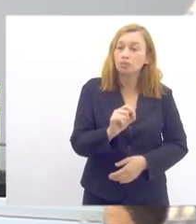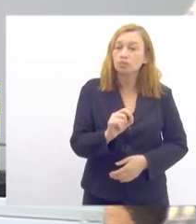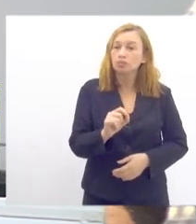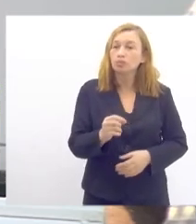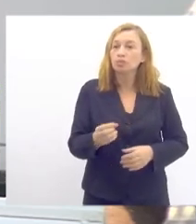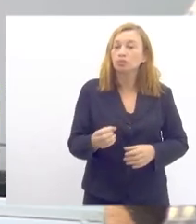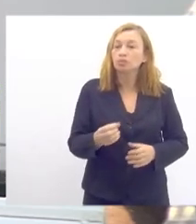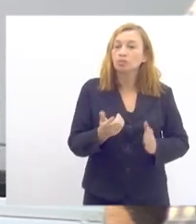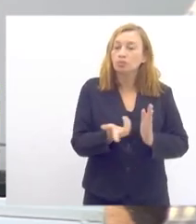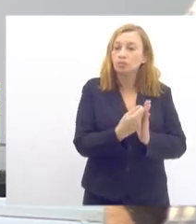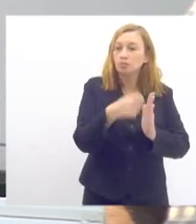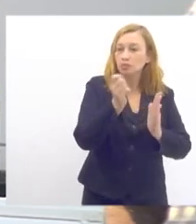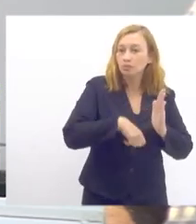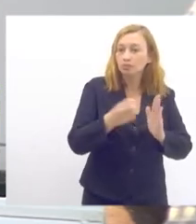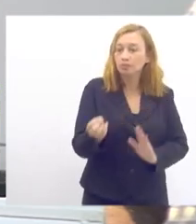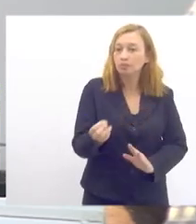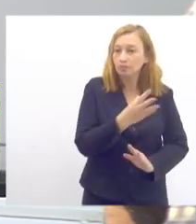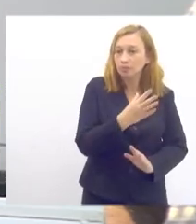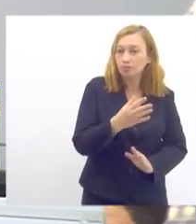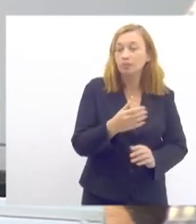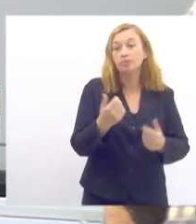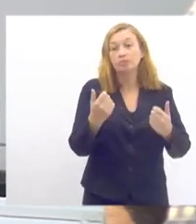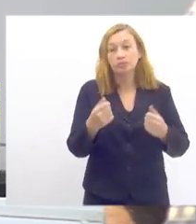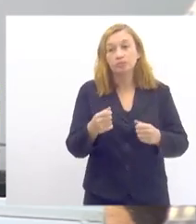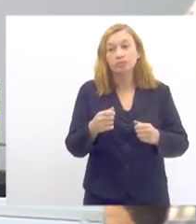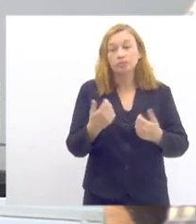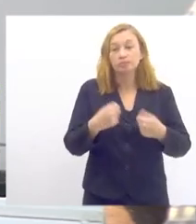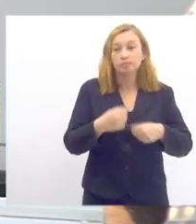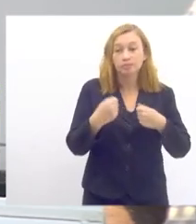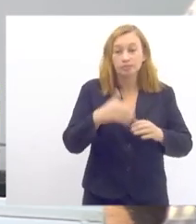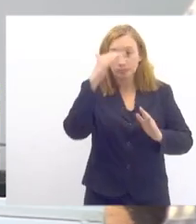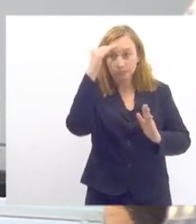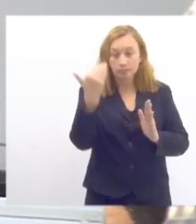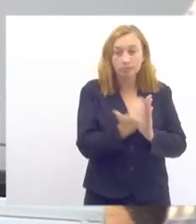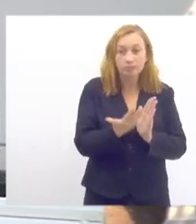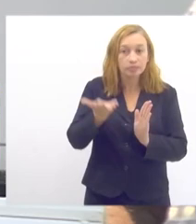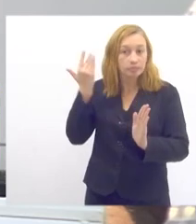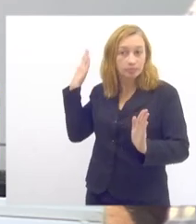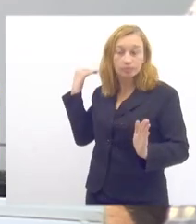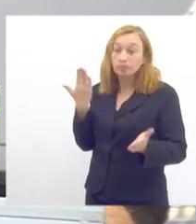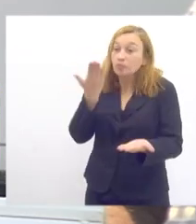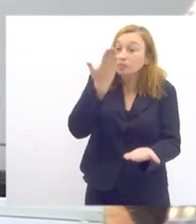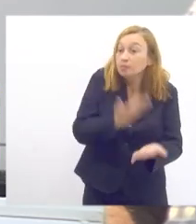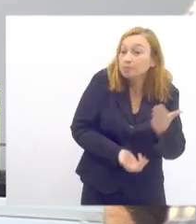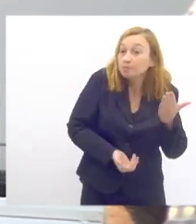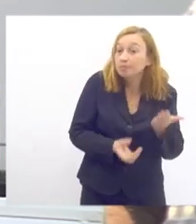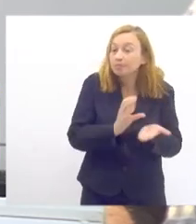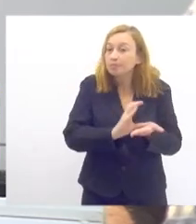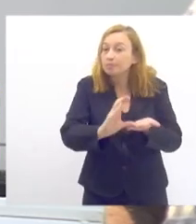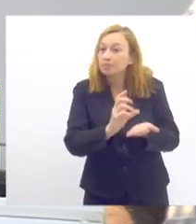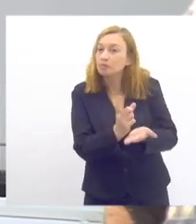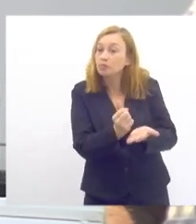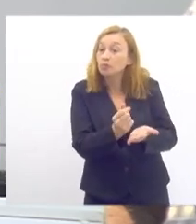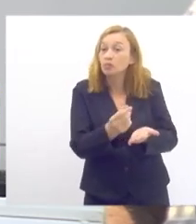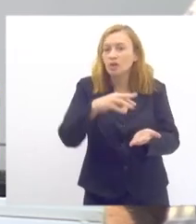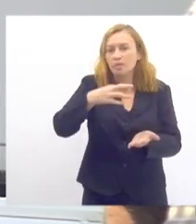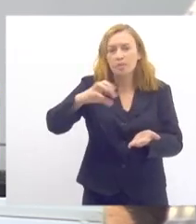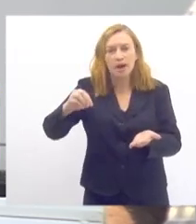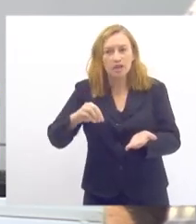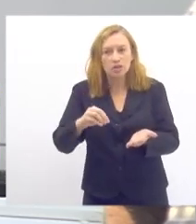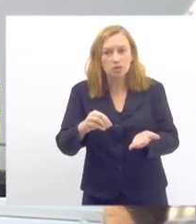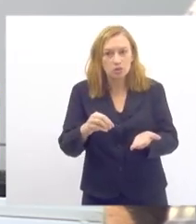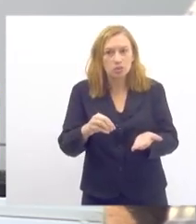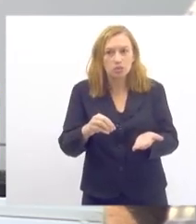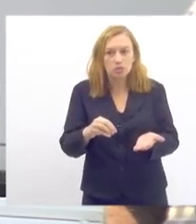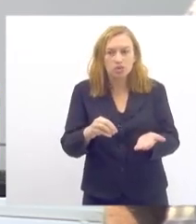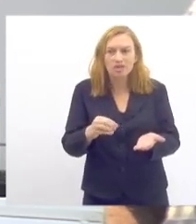novo, você tem que atender o princípio da anterioridade e da anualidade. E, quando a gente perdeu esse recurso, em março, a gente teve